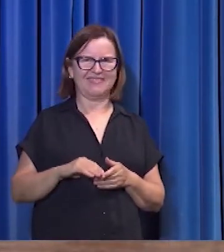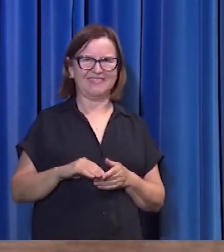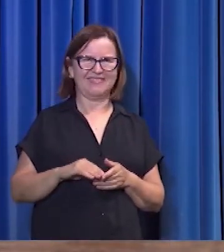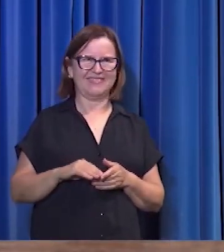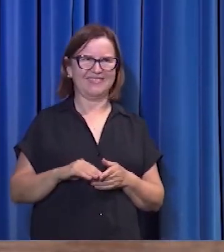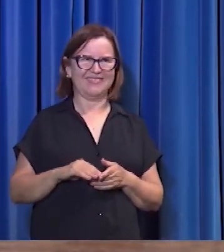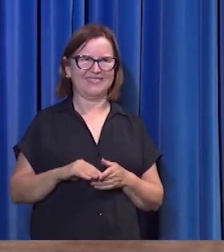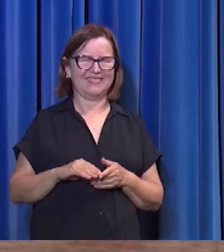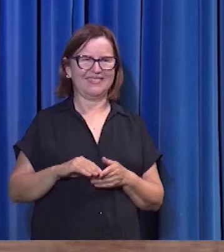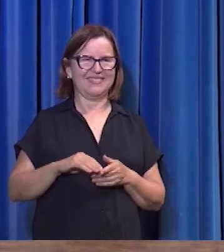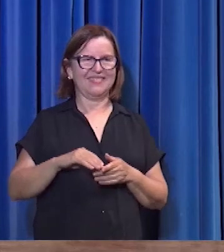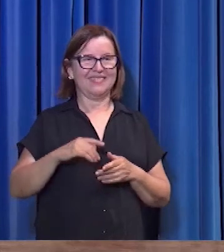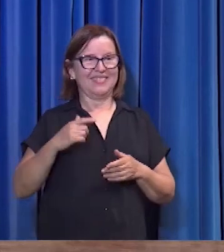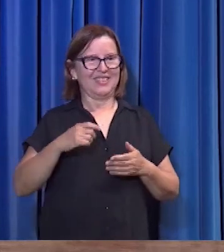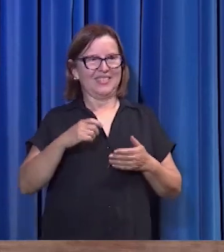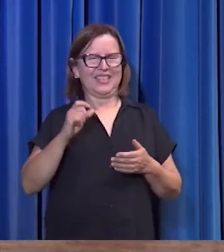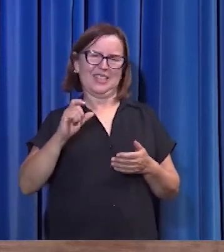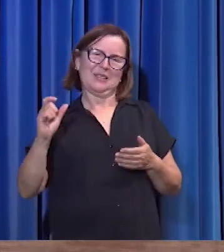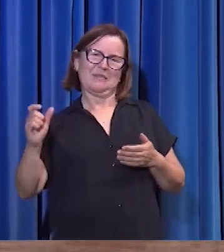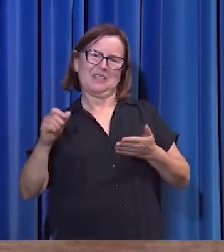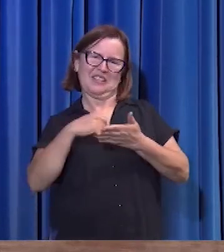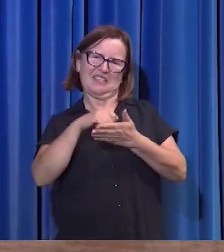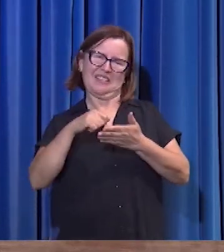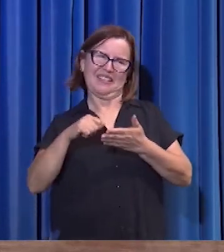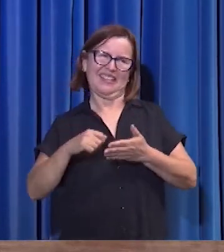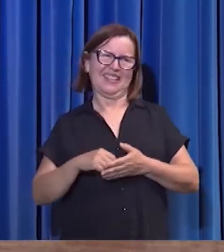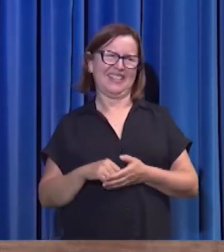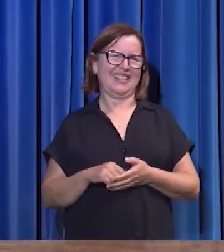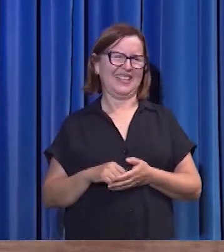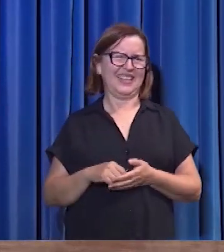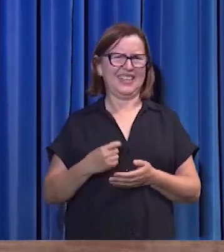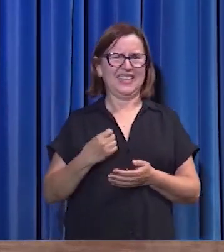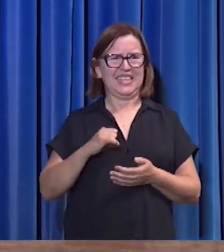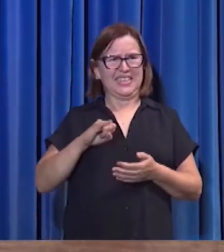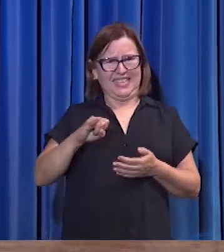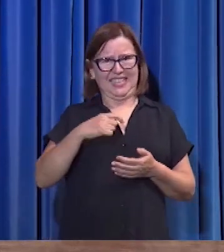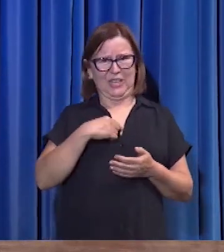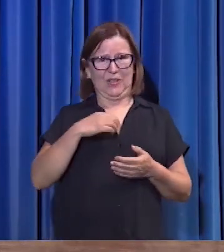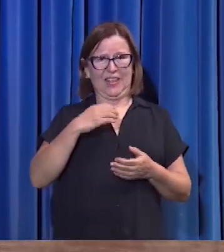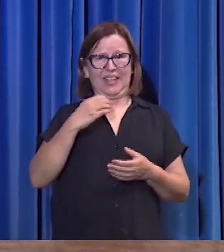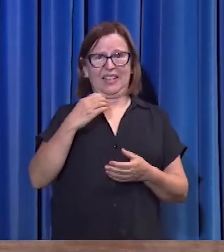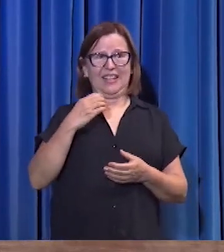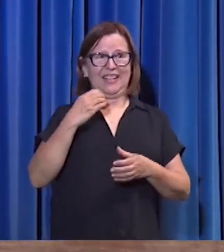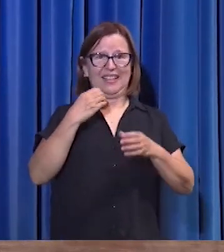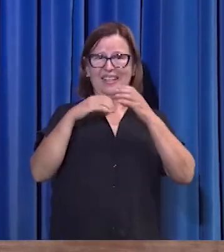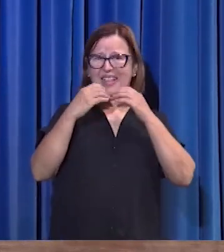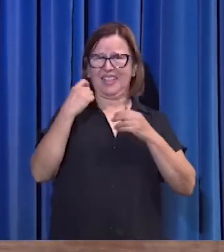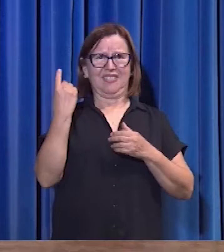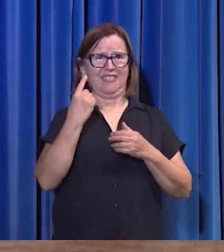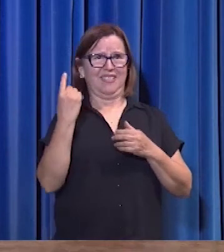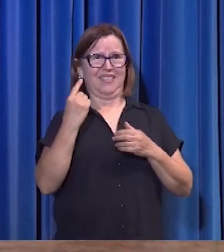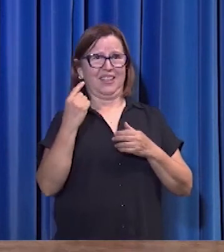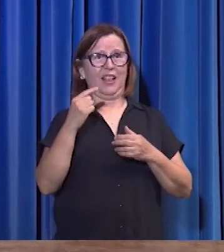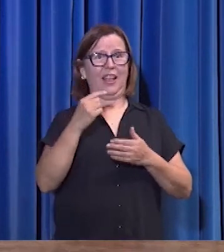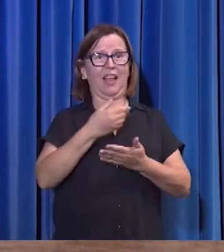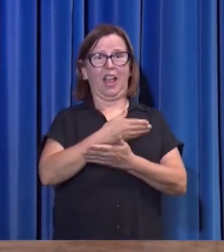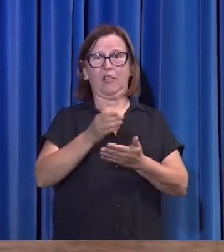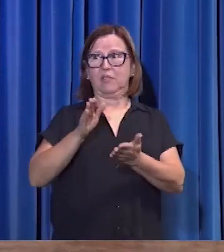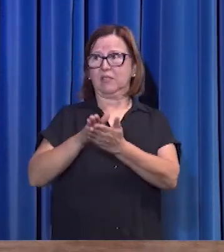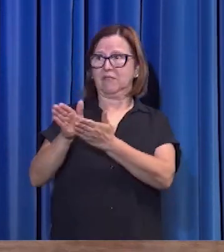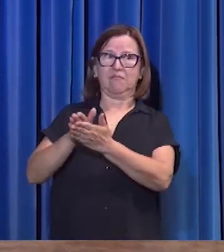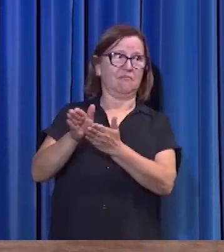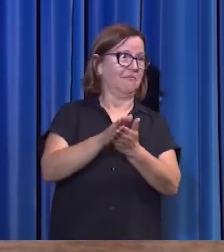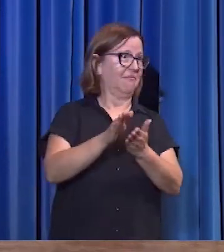sei letra. Eu cantando sozinho, vocês vão embora já. Eu não vou correr esse risco de